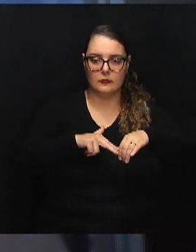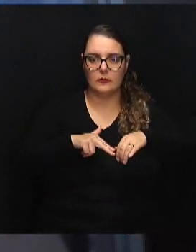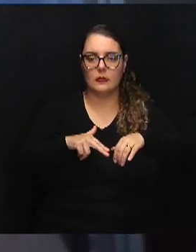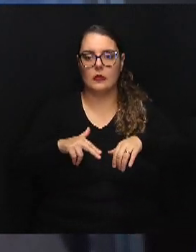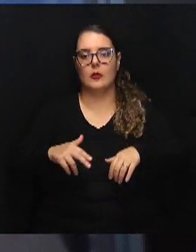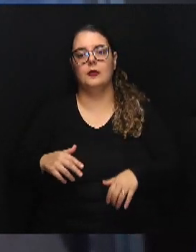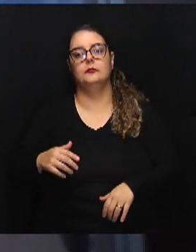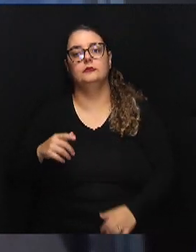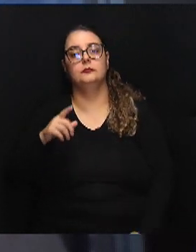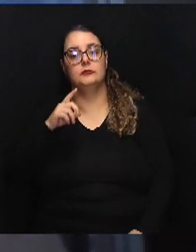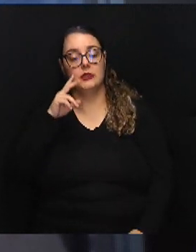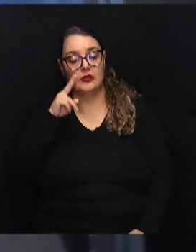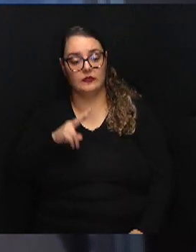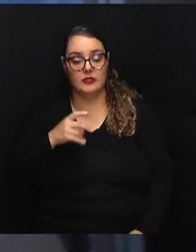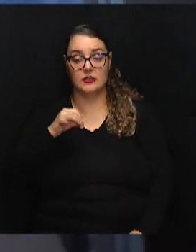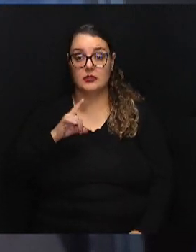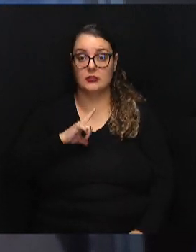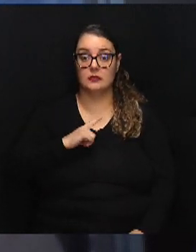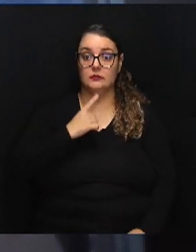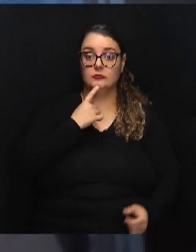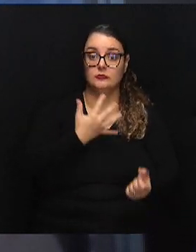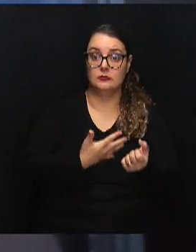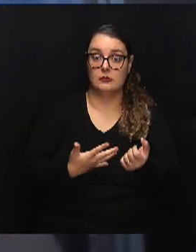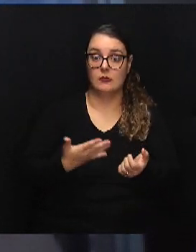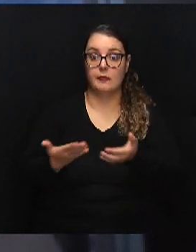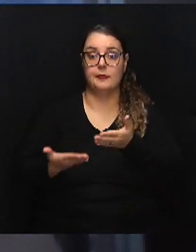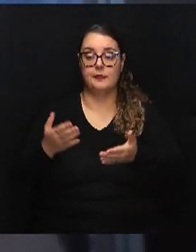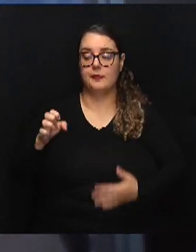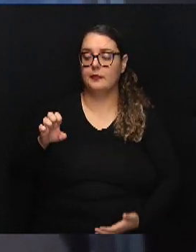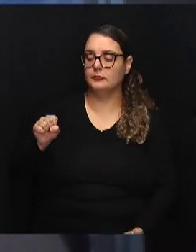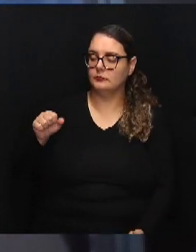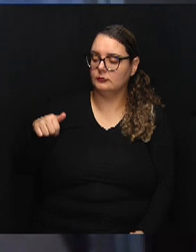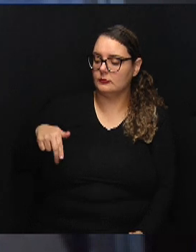um sangramento e poder fazer o tratamento do AVC isquêmico.